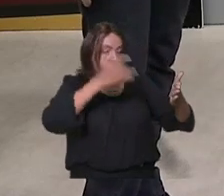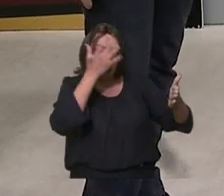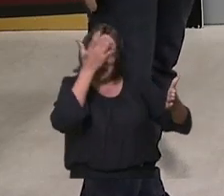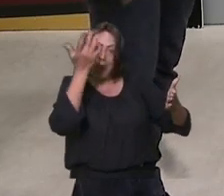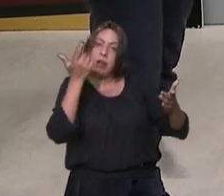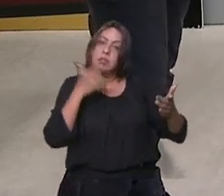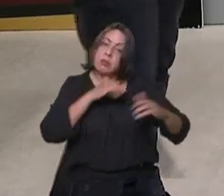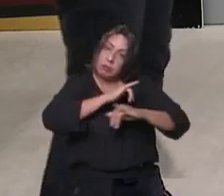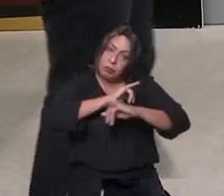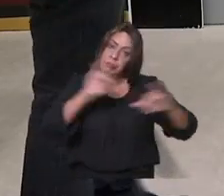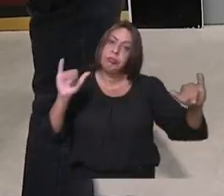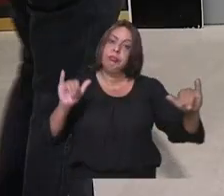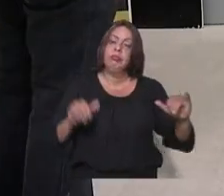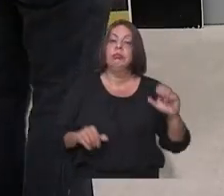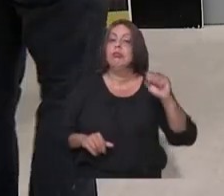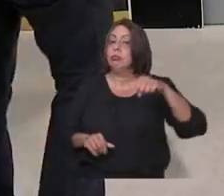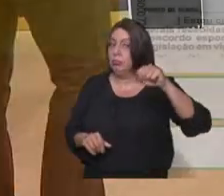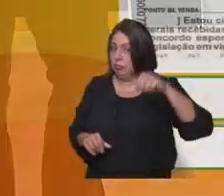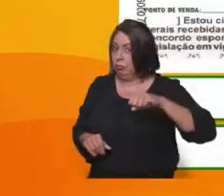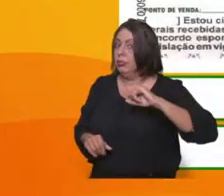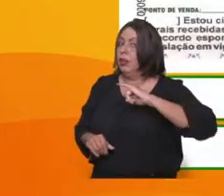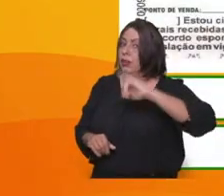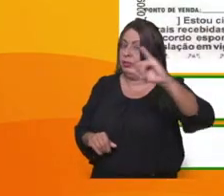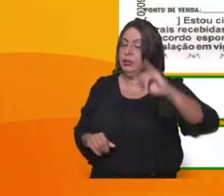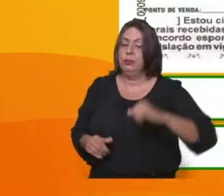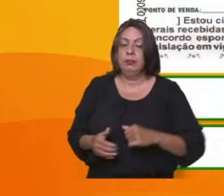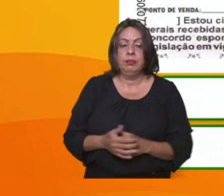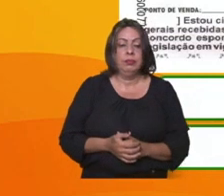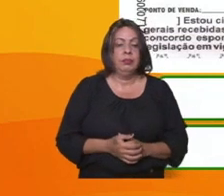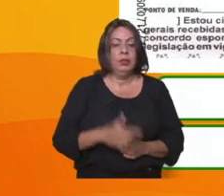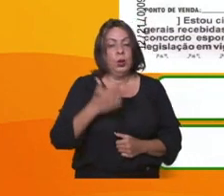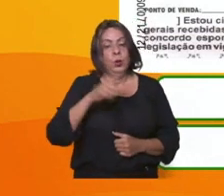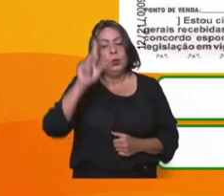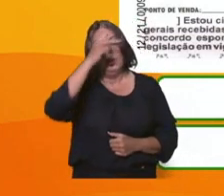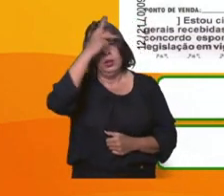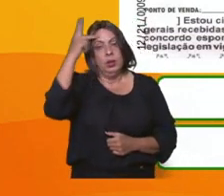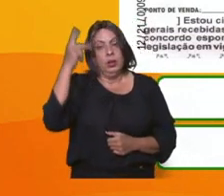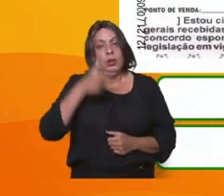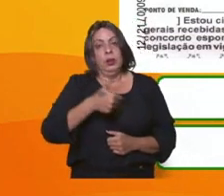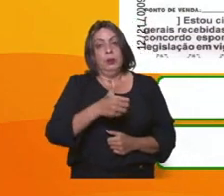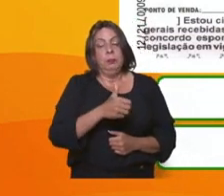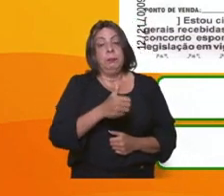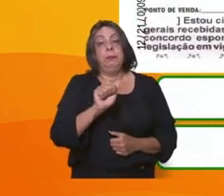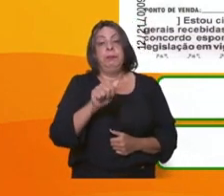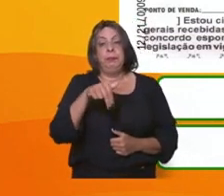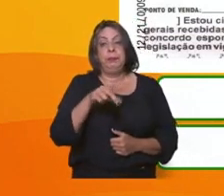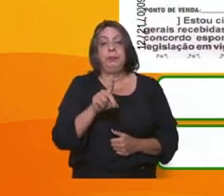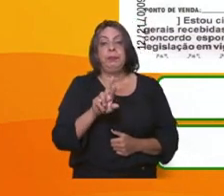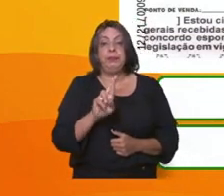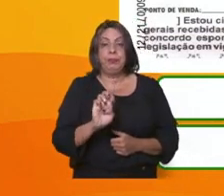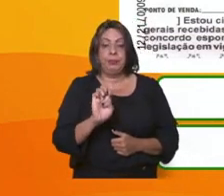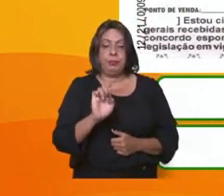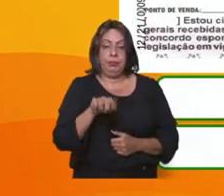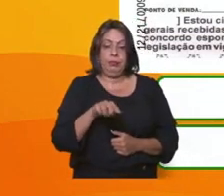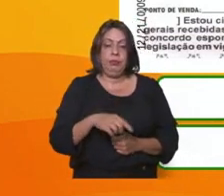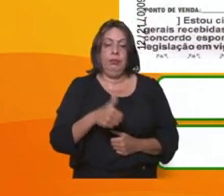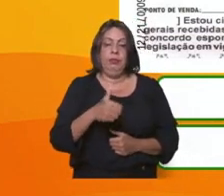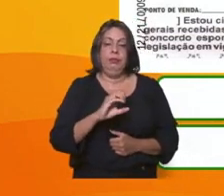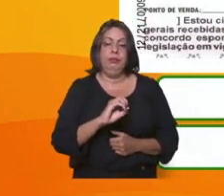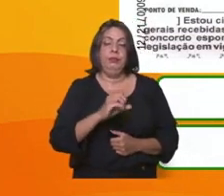né, a divulgação. Isso aí, boa dica, hein, Jaque? Temos já na tela o próximo contemplado, André Cell. A numeração é